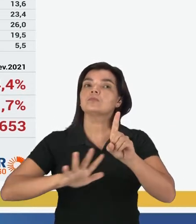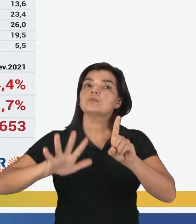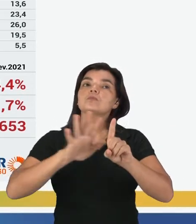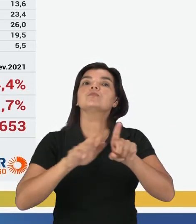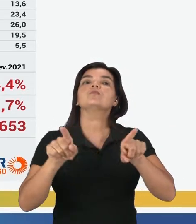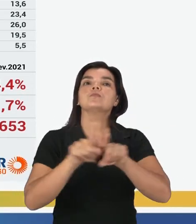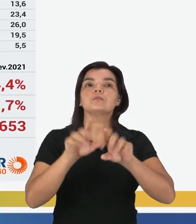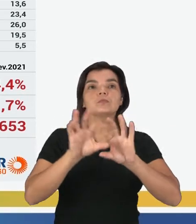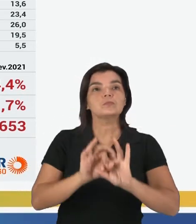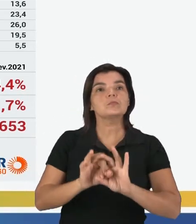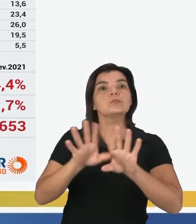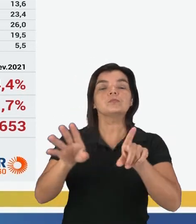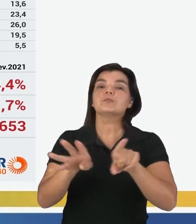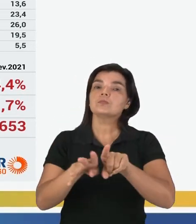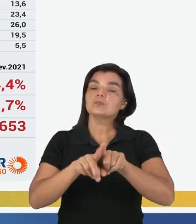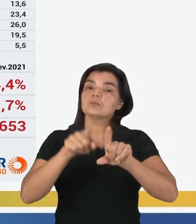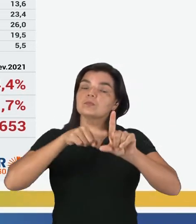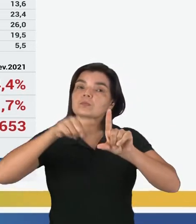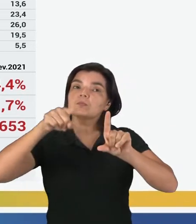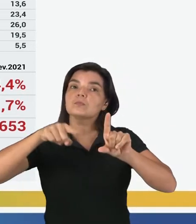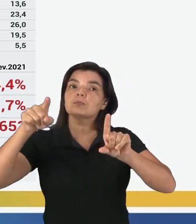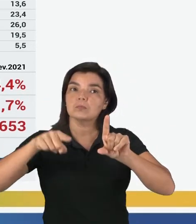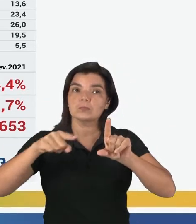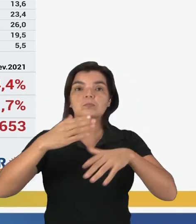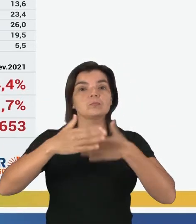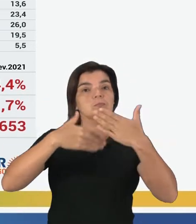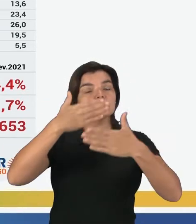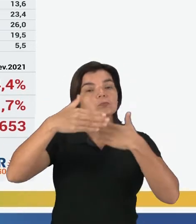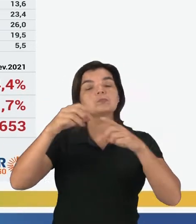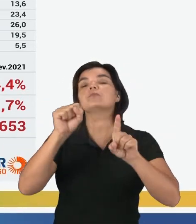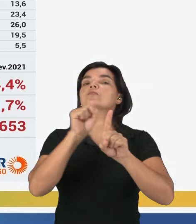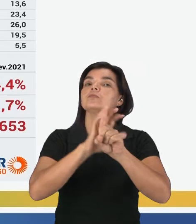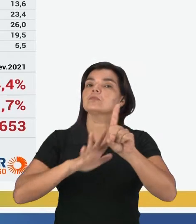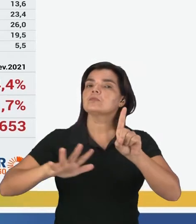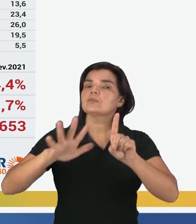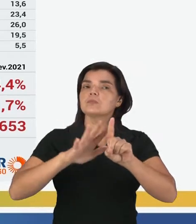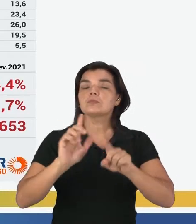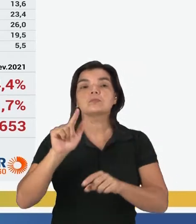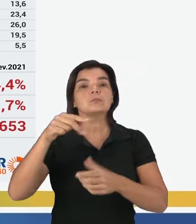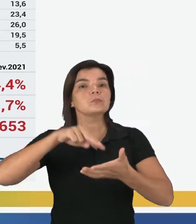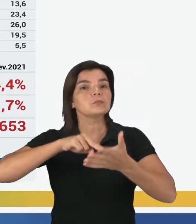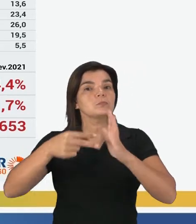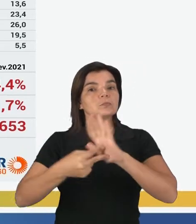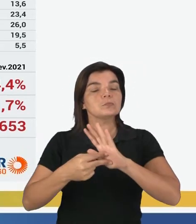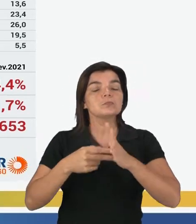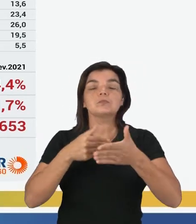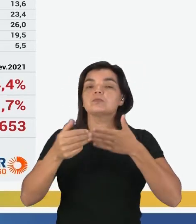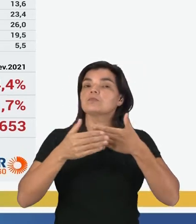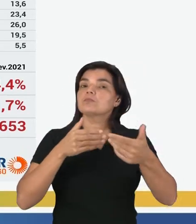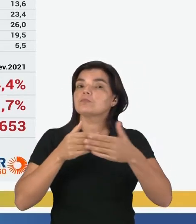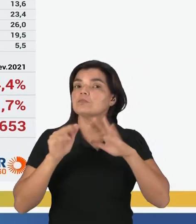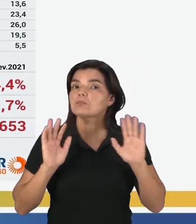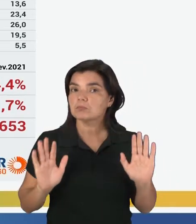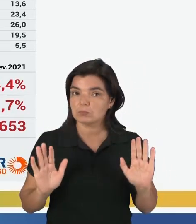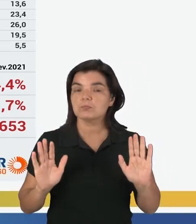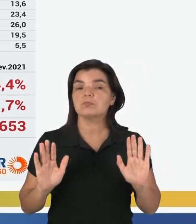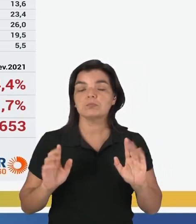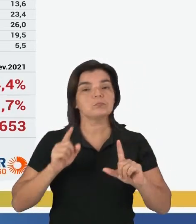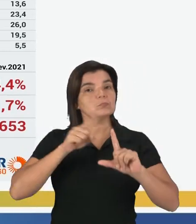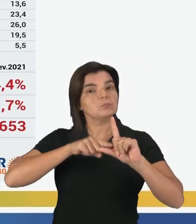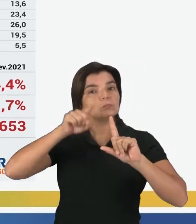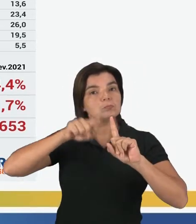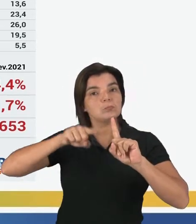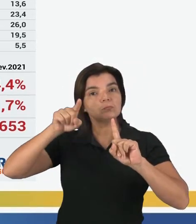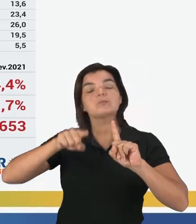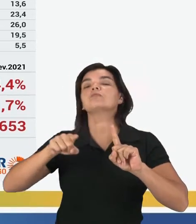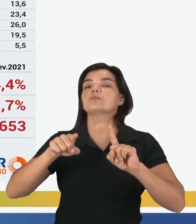permitem conhecer o seu nível de desenvolvimento social. Em outras palavras, quaisquer que sejam as